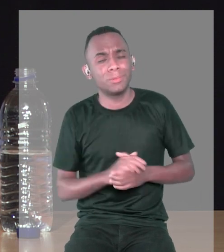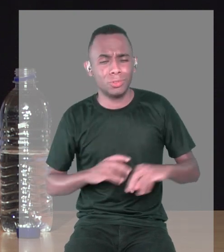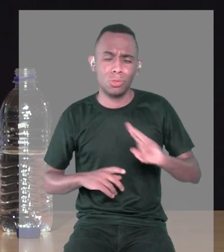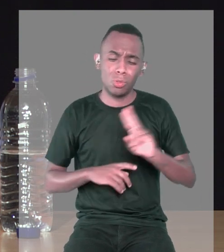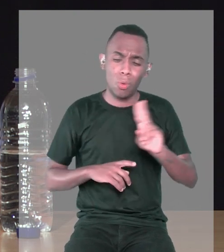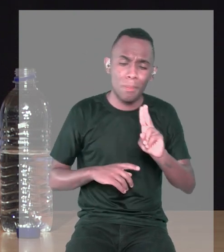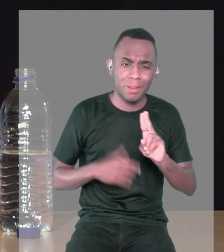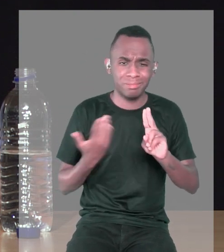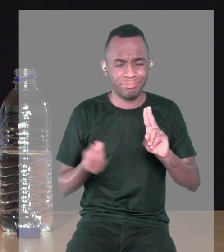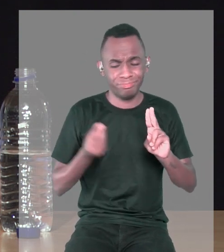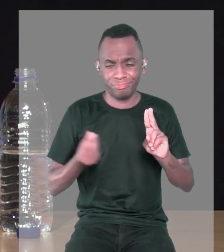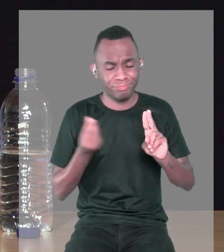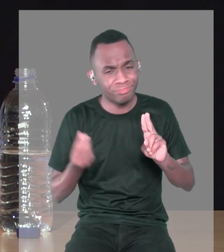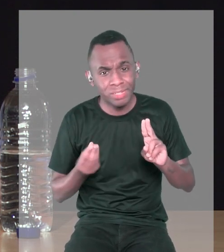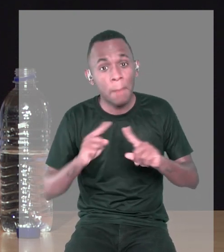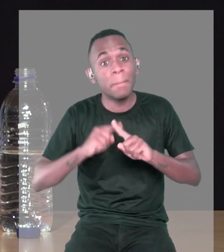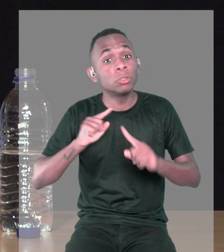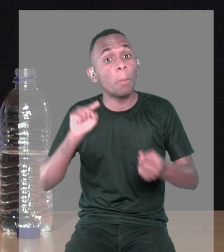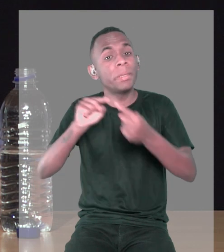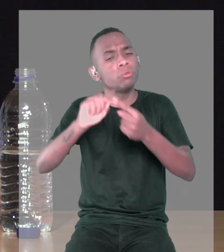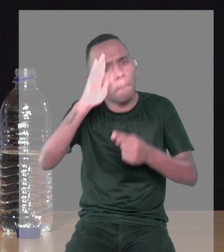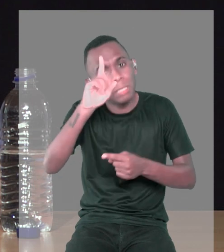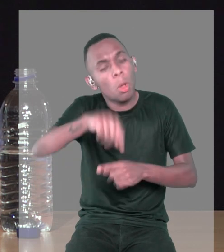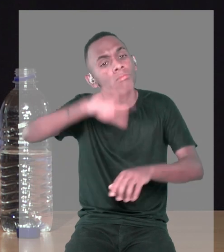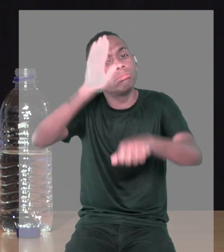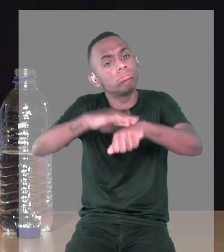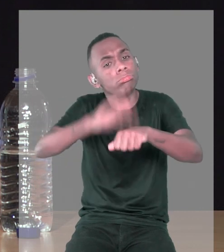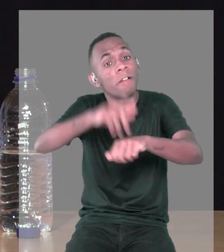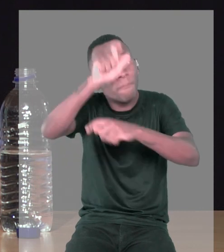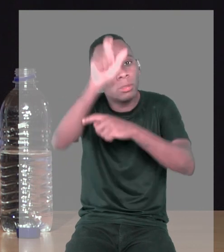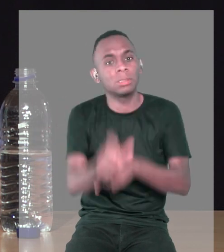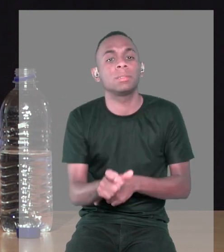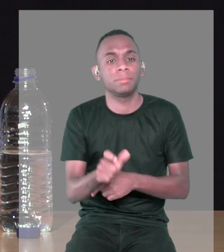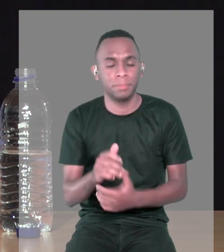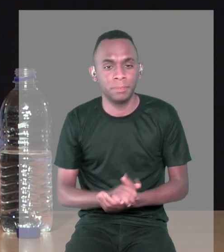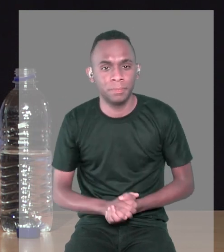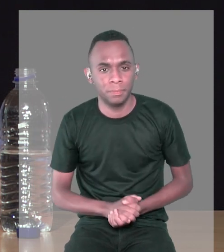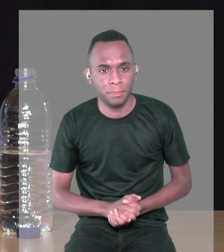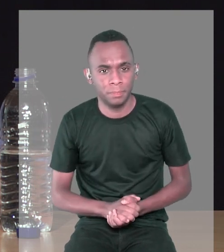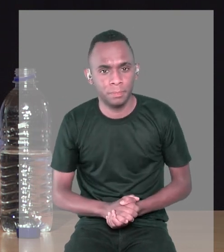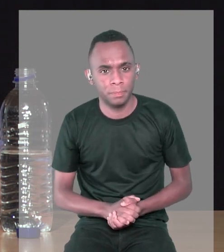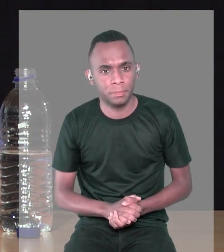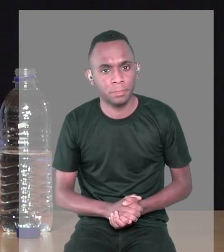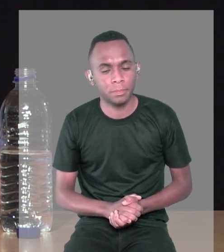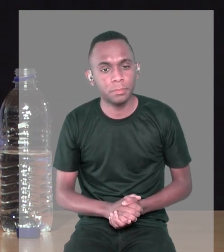dizer: esses nomes estão aí, mas o que interessa é você.